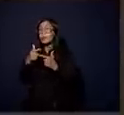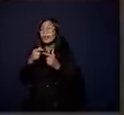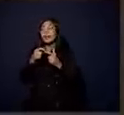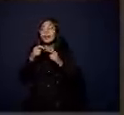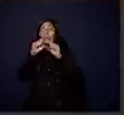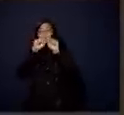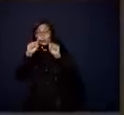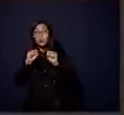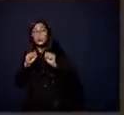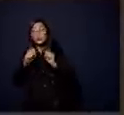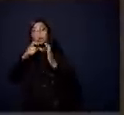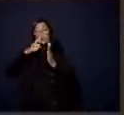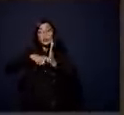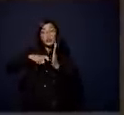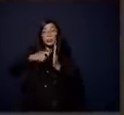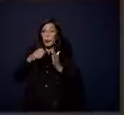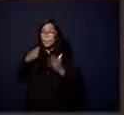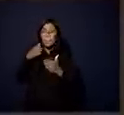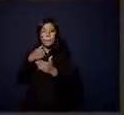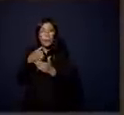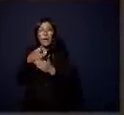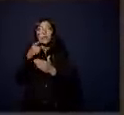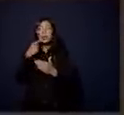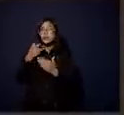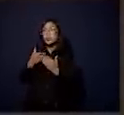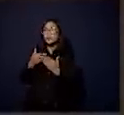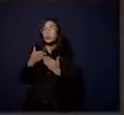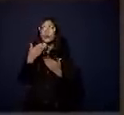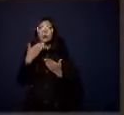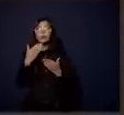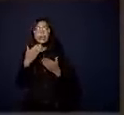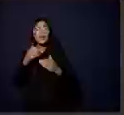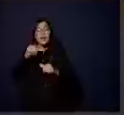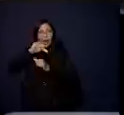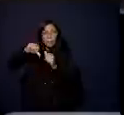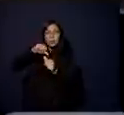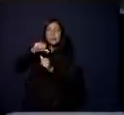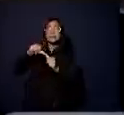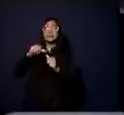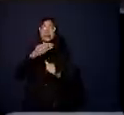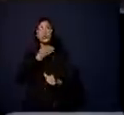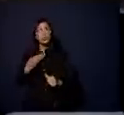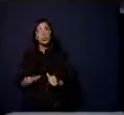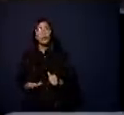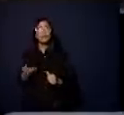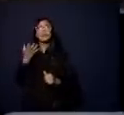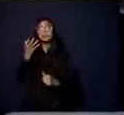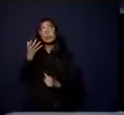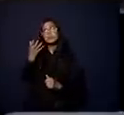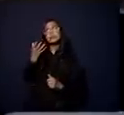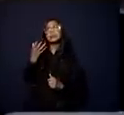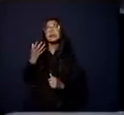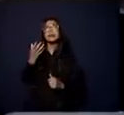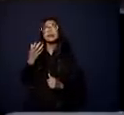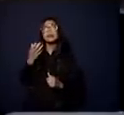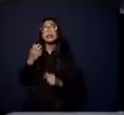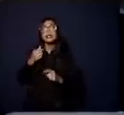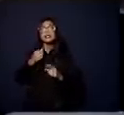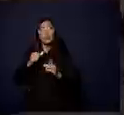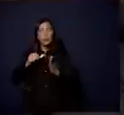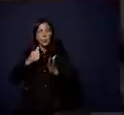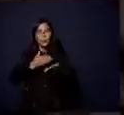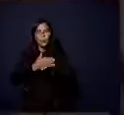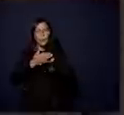tributária de imposto indireto Vamos focar no imposto direto que a reforma que o governo quer fazer nesse primeiro semestre bom obrigado